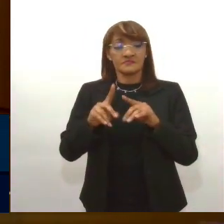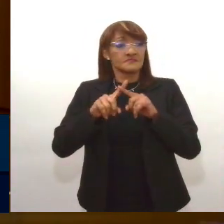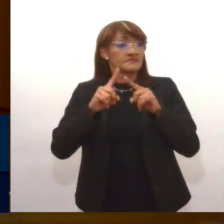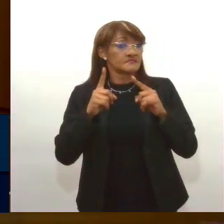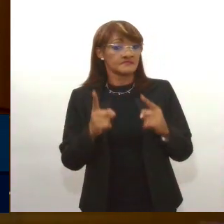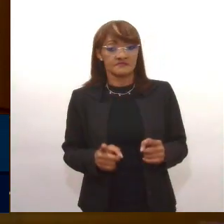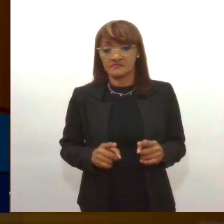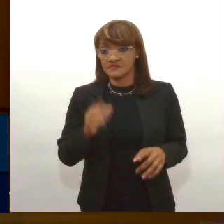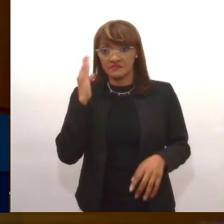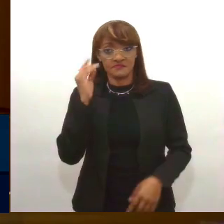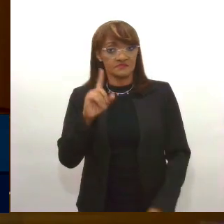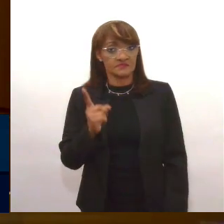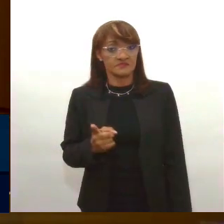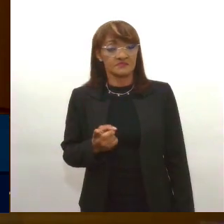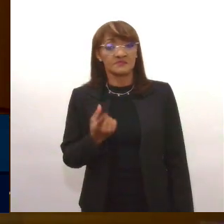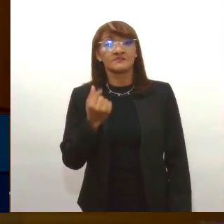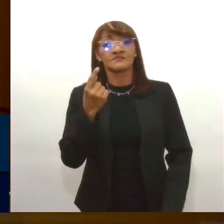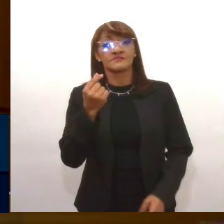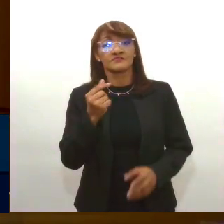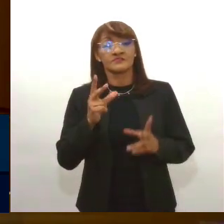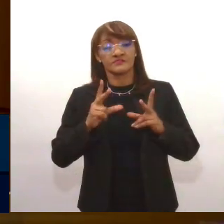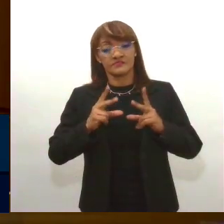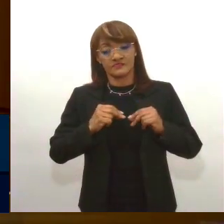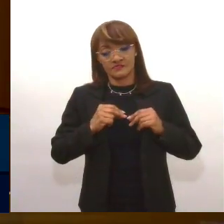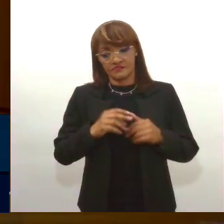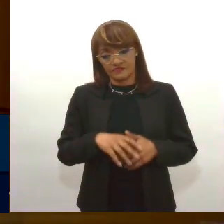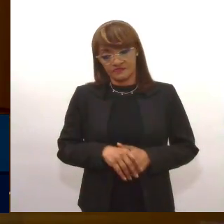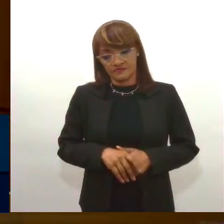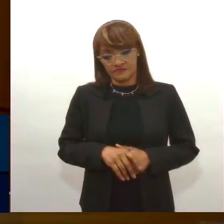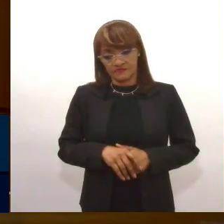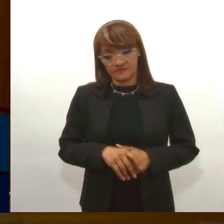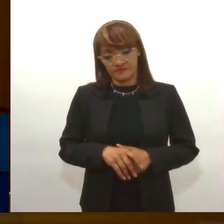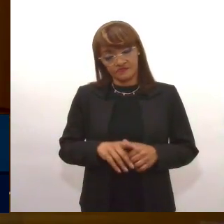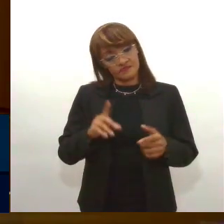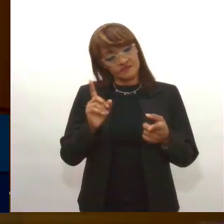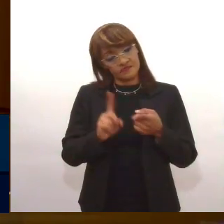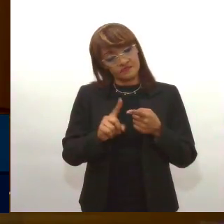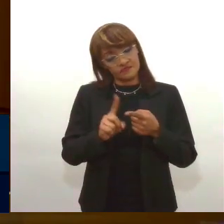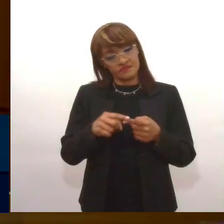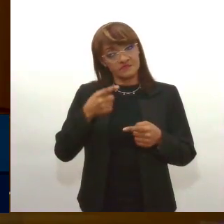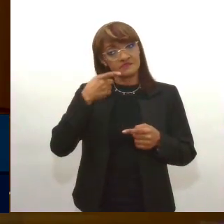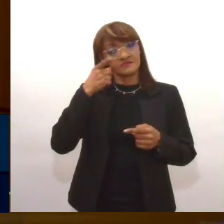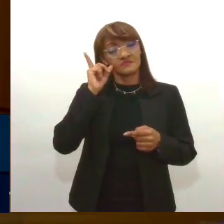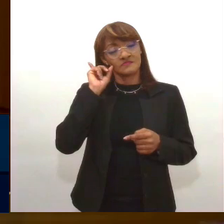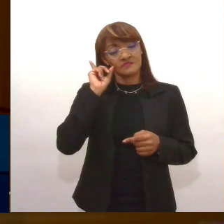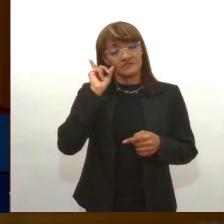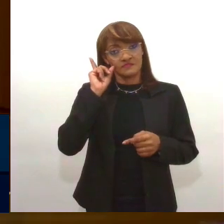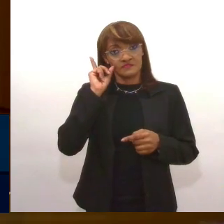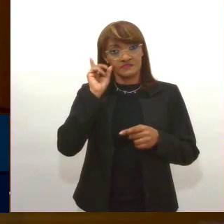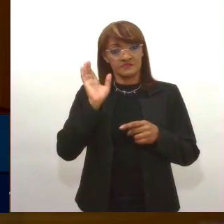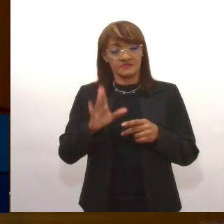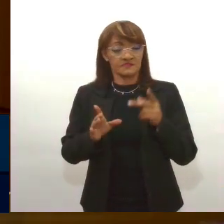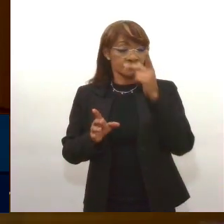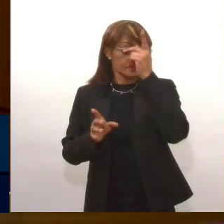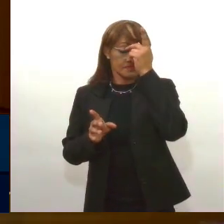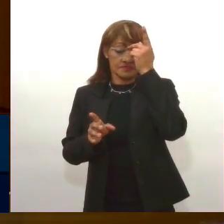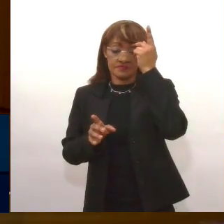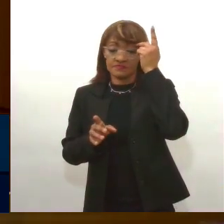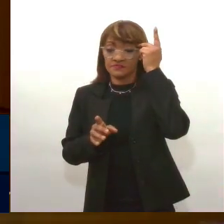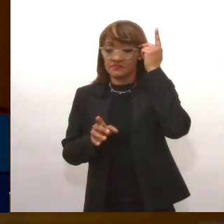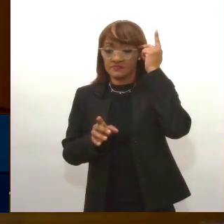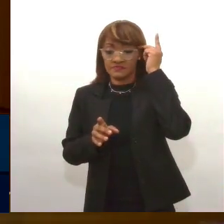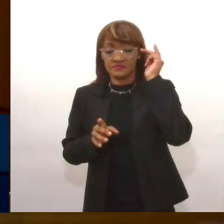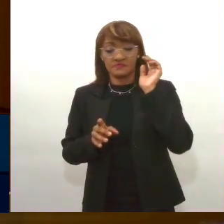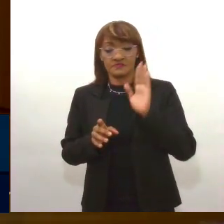eh e escutamos também ontem relatos de pessoas que estão eh Prestes né a per a perder